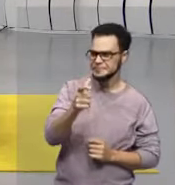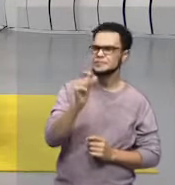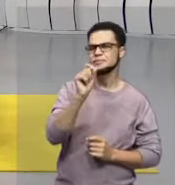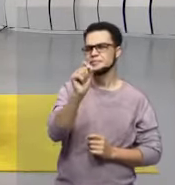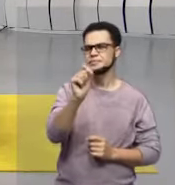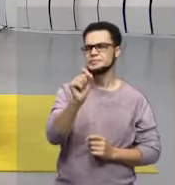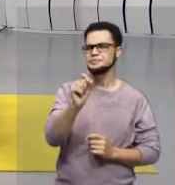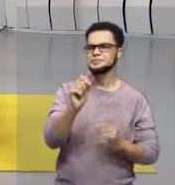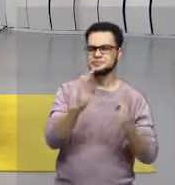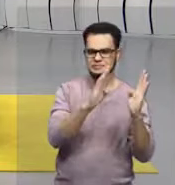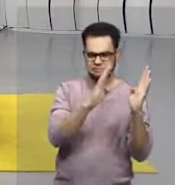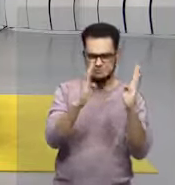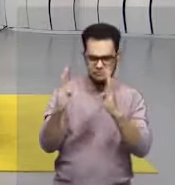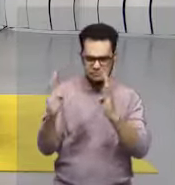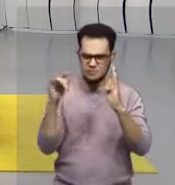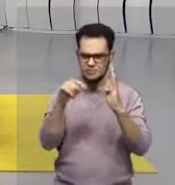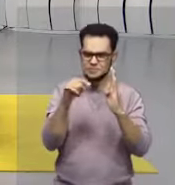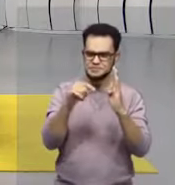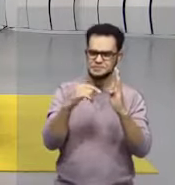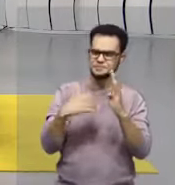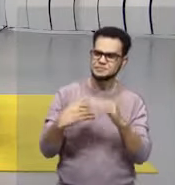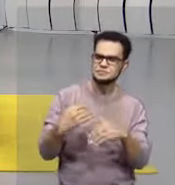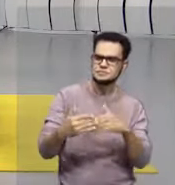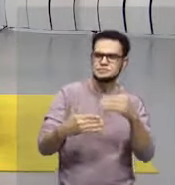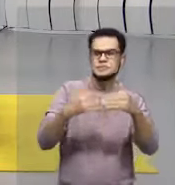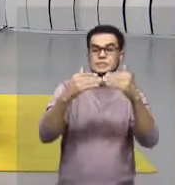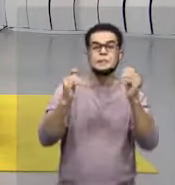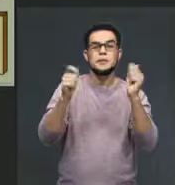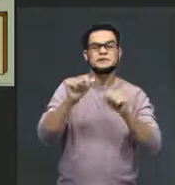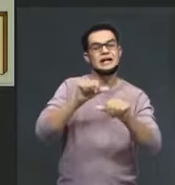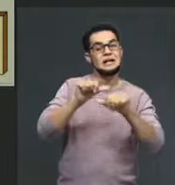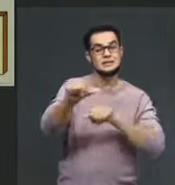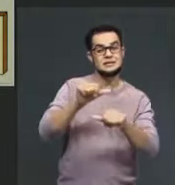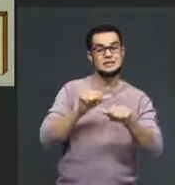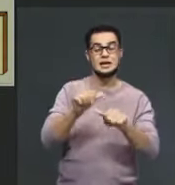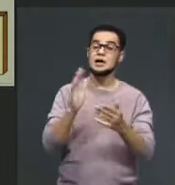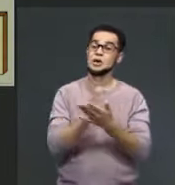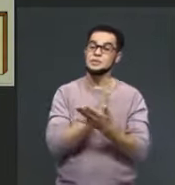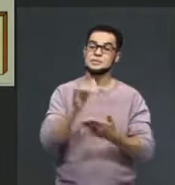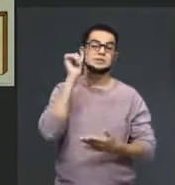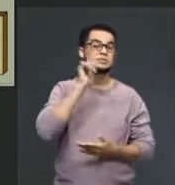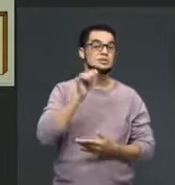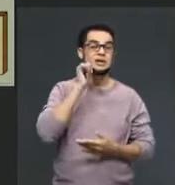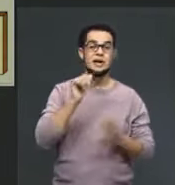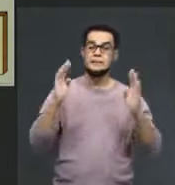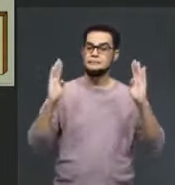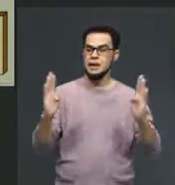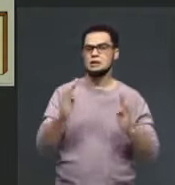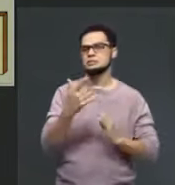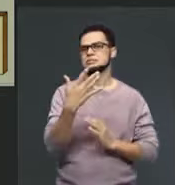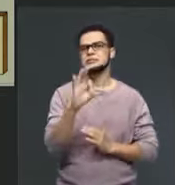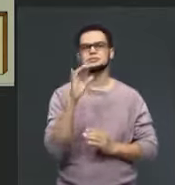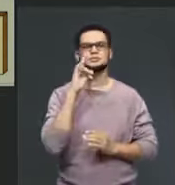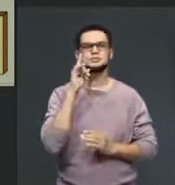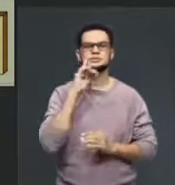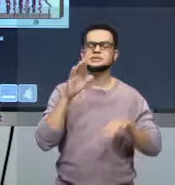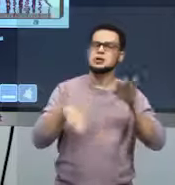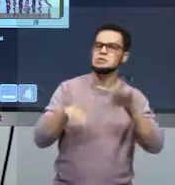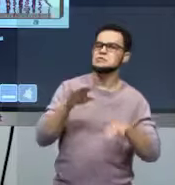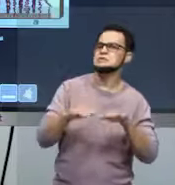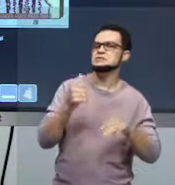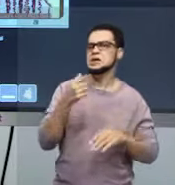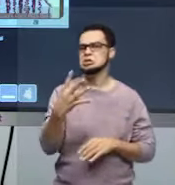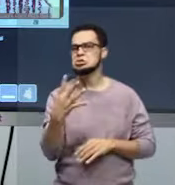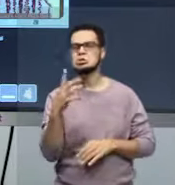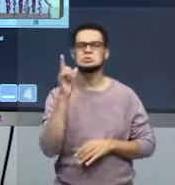de crescimento, ela pode variar. Tem mulher que fica 10 dias nessa fase, 12 dias,